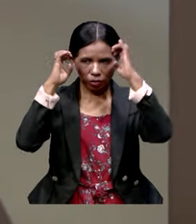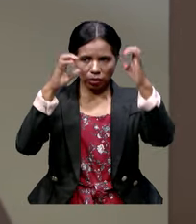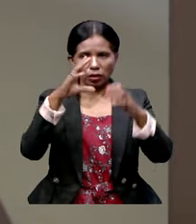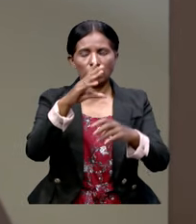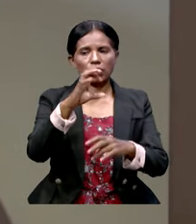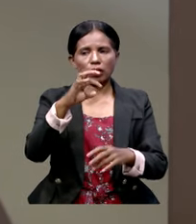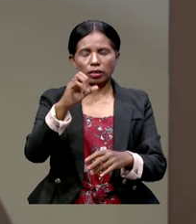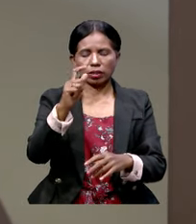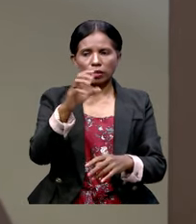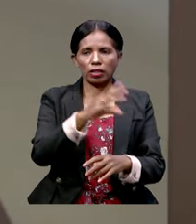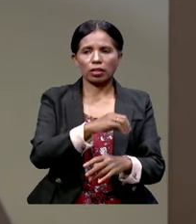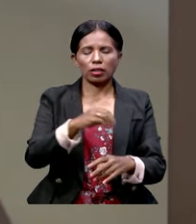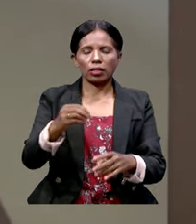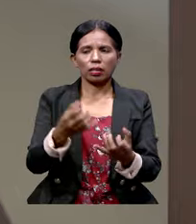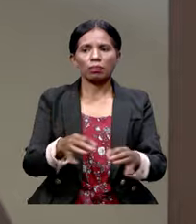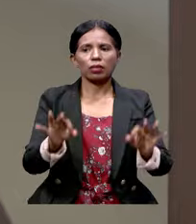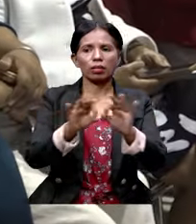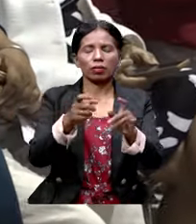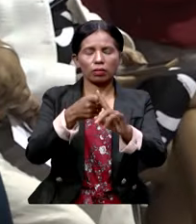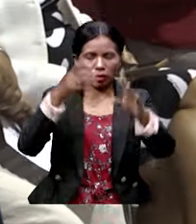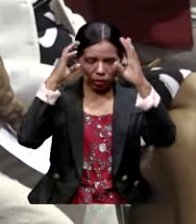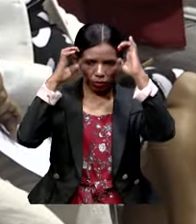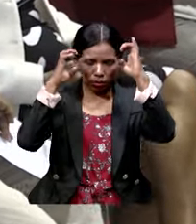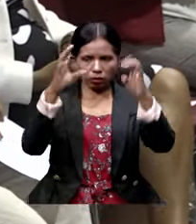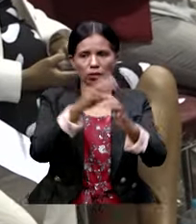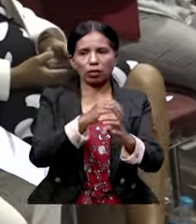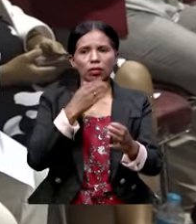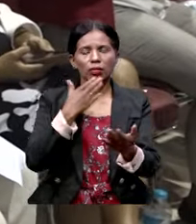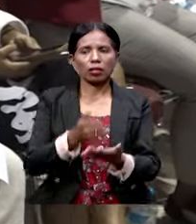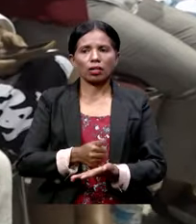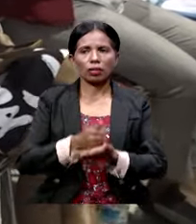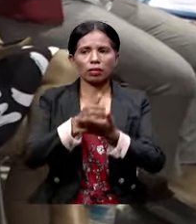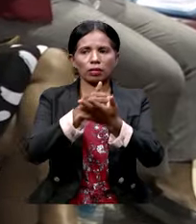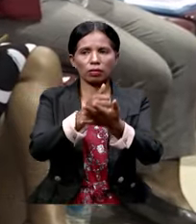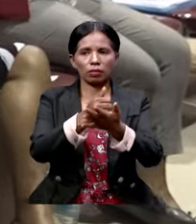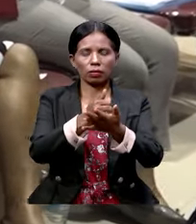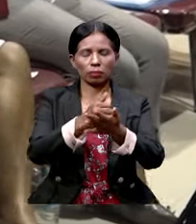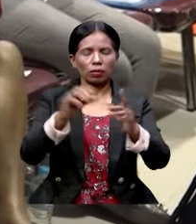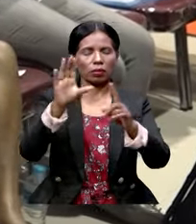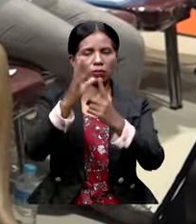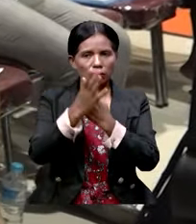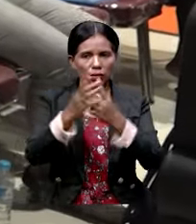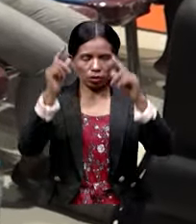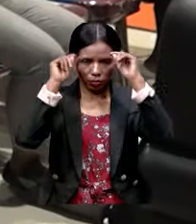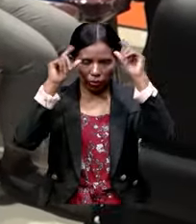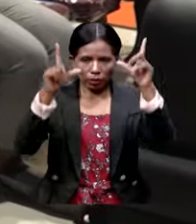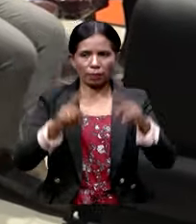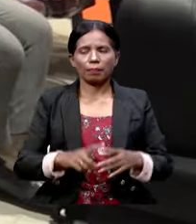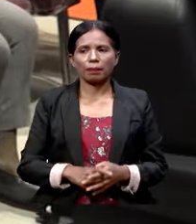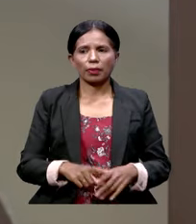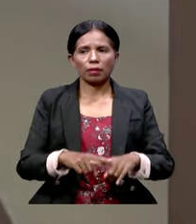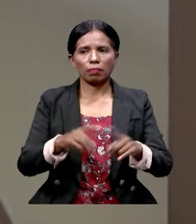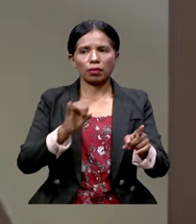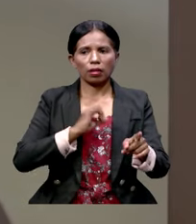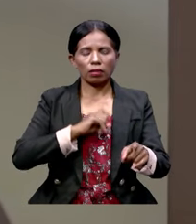Sorgos Mão, destaca a importância da sua educação multilingüe, também ajuda a meter identidade e cultura Timor-Leste. Mas de aula